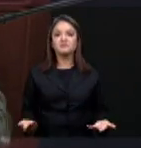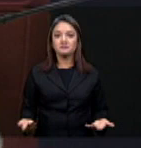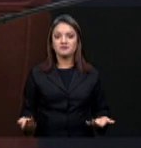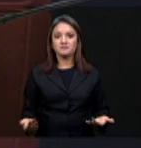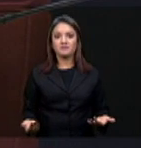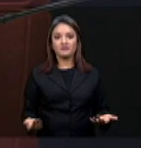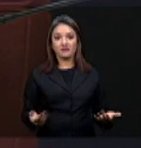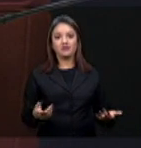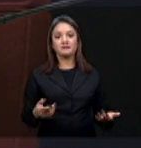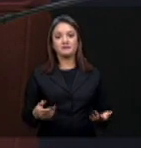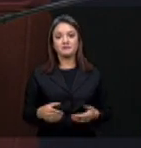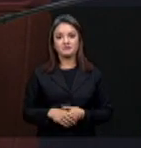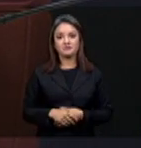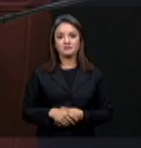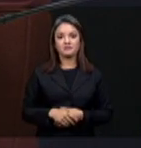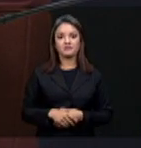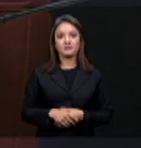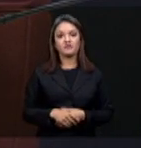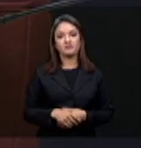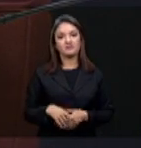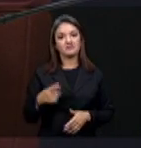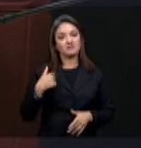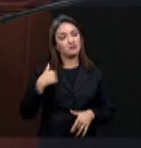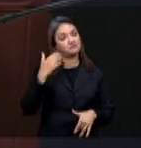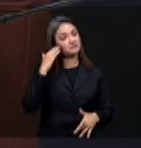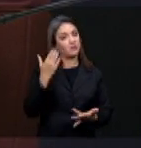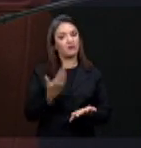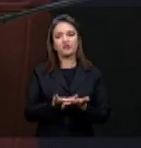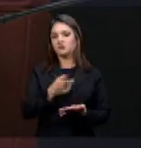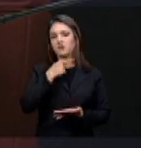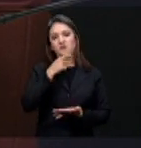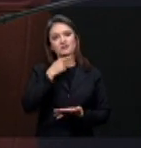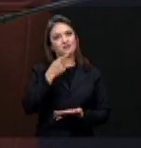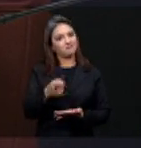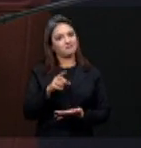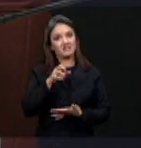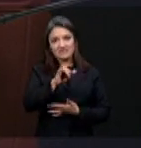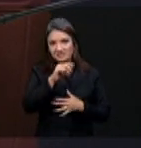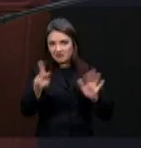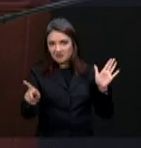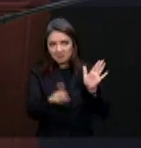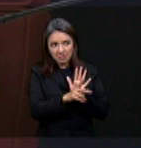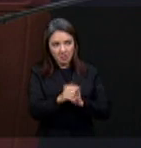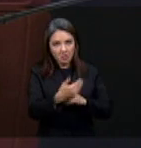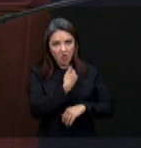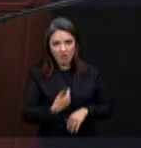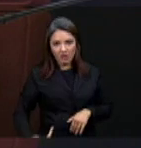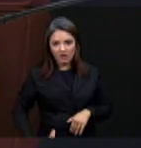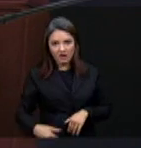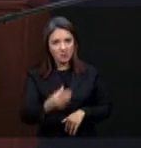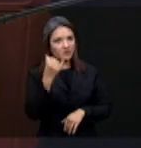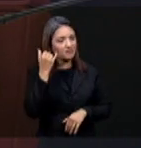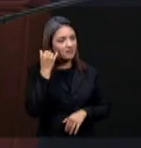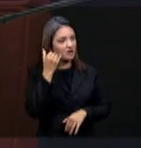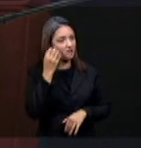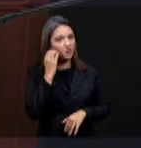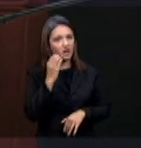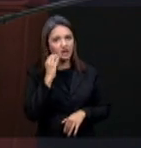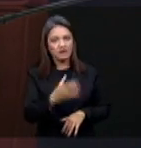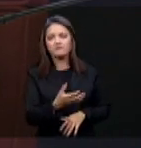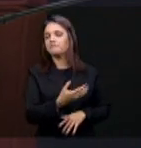mais exigente a gente quer mais e ela tem hoje mas Aposta que eu tenho que não a gente não teria sobrevivido virtualmente